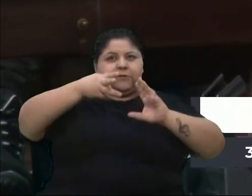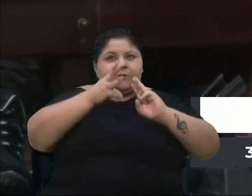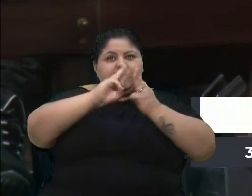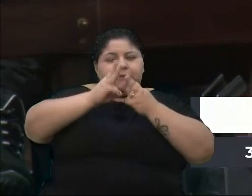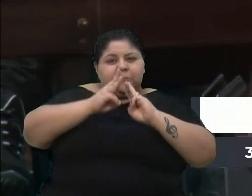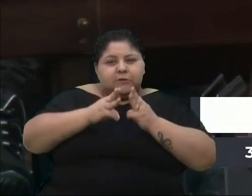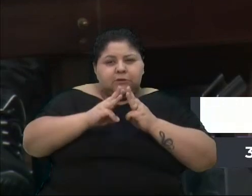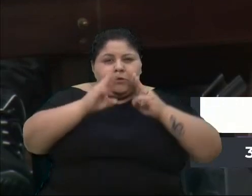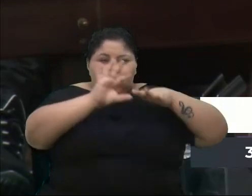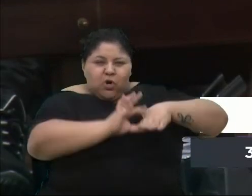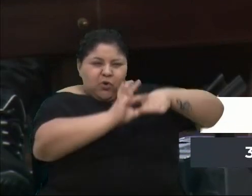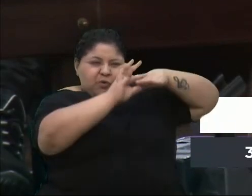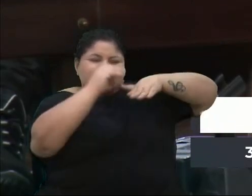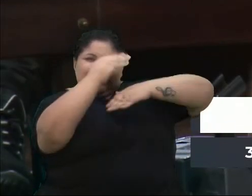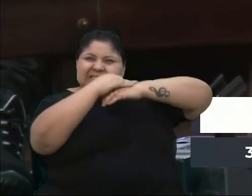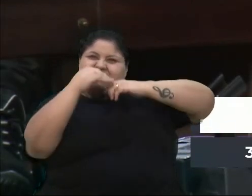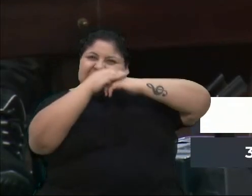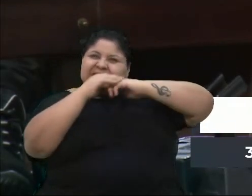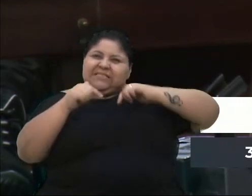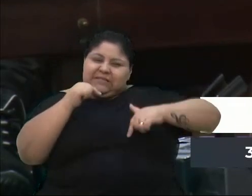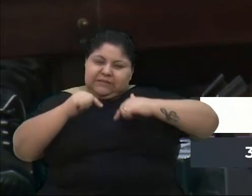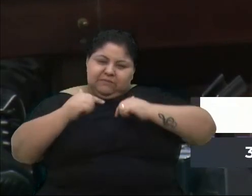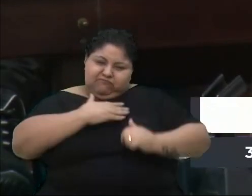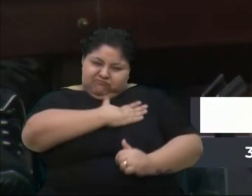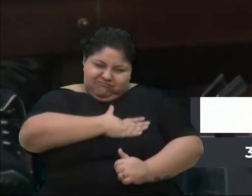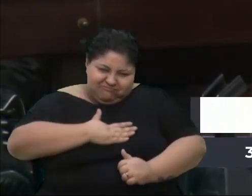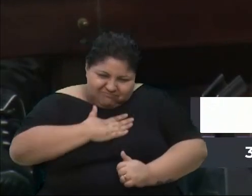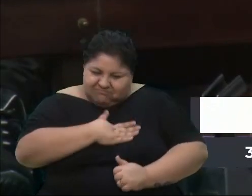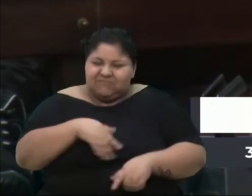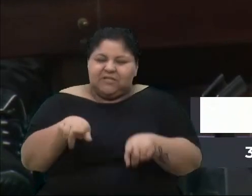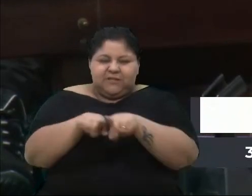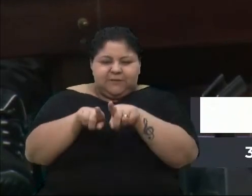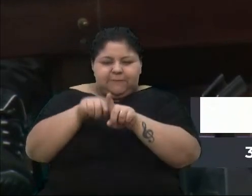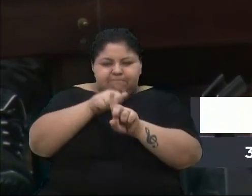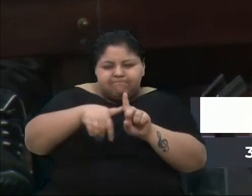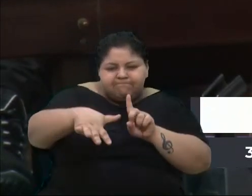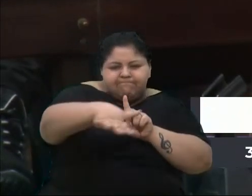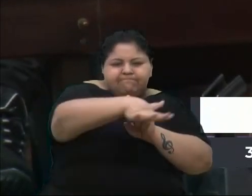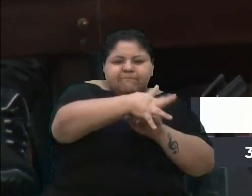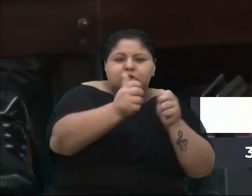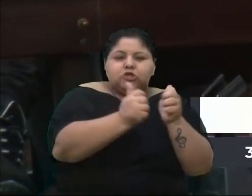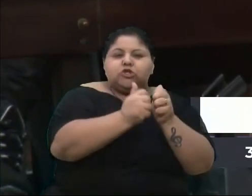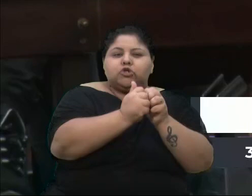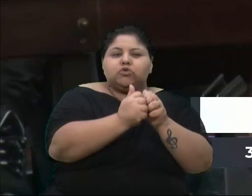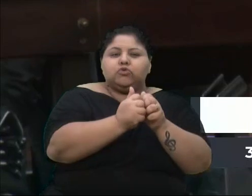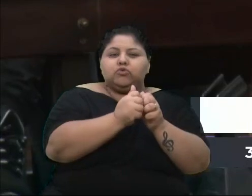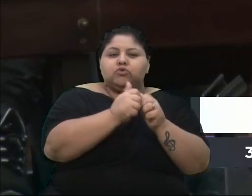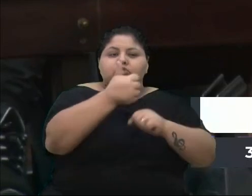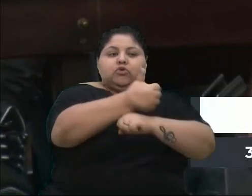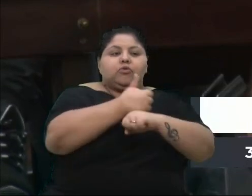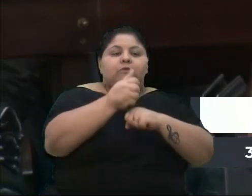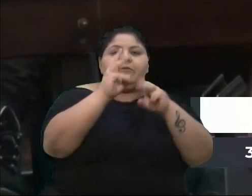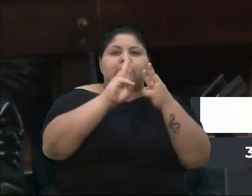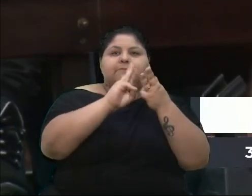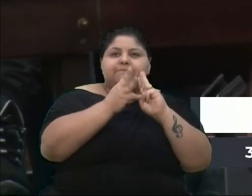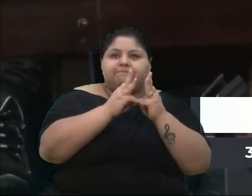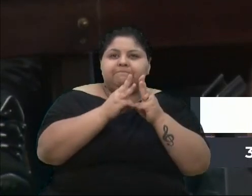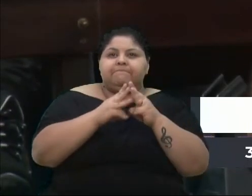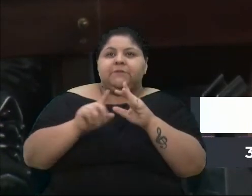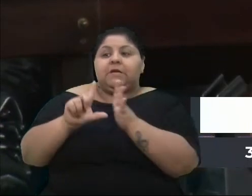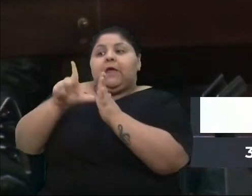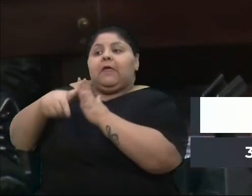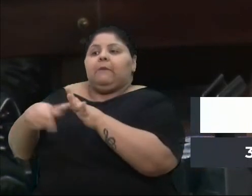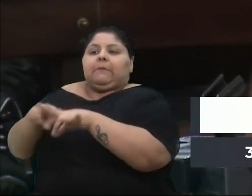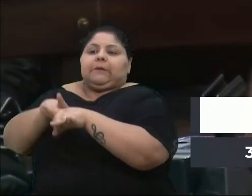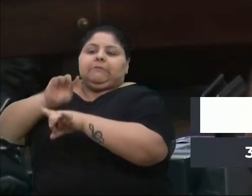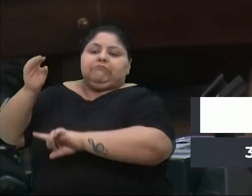pessoa que trabalhava com o coração, trabalhava com a parte social também, aí dos vanzeiros. Depois tivemos a oportunidade de fazer